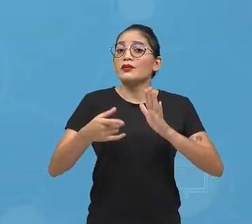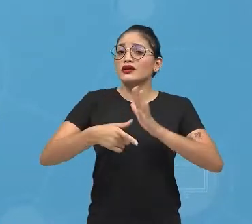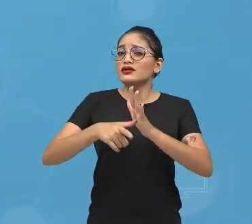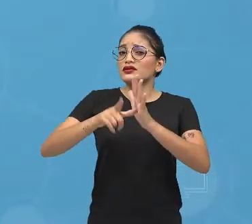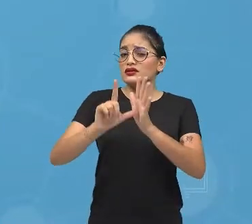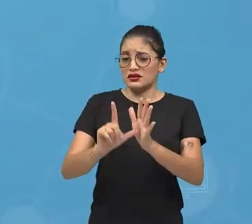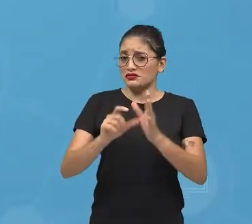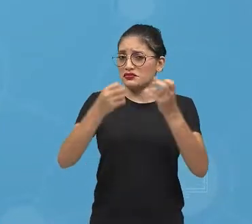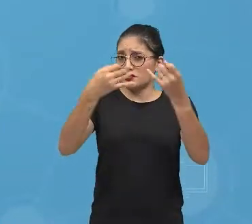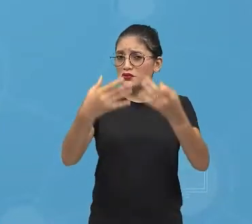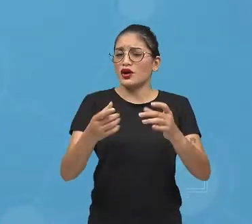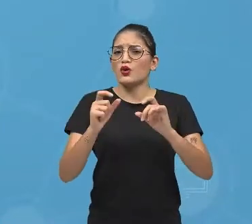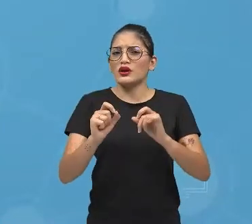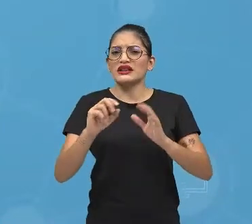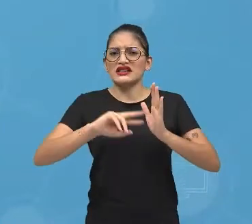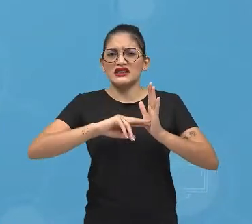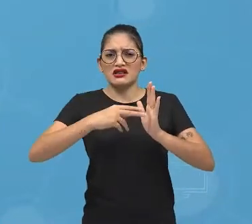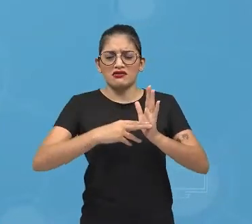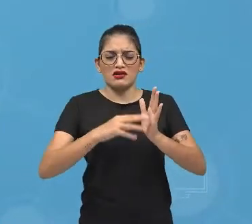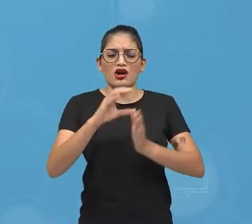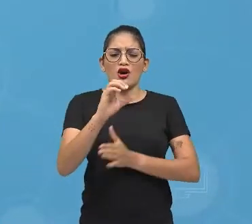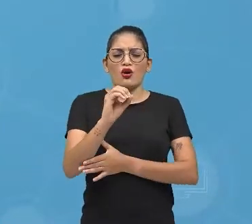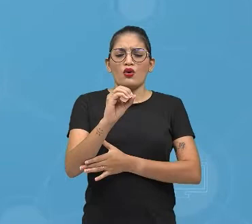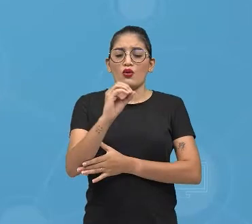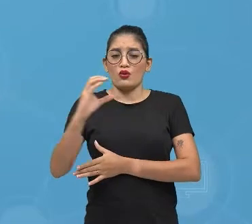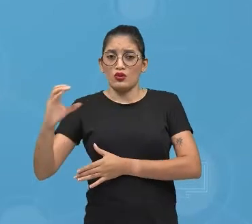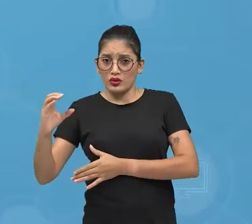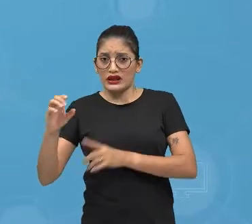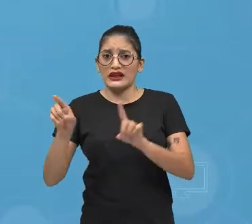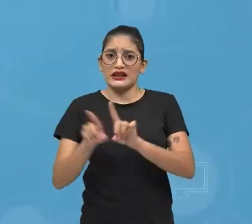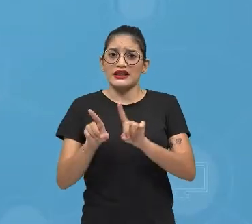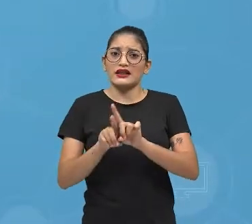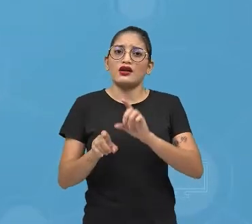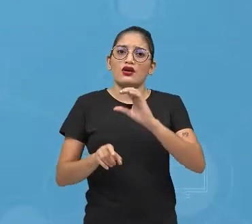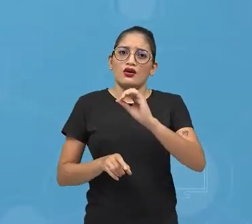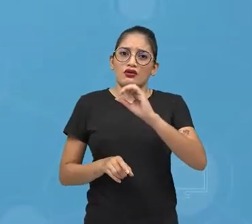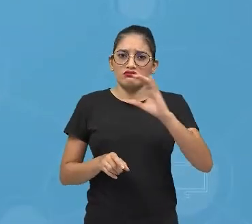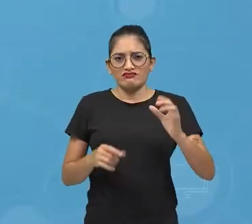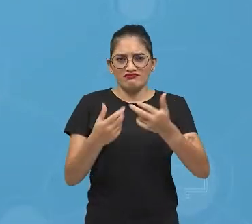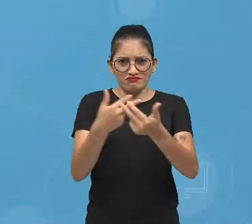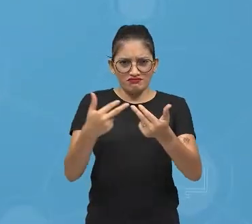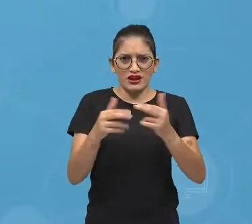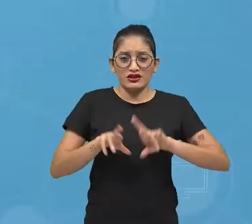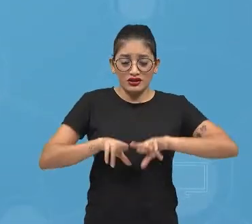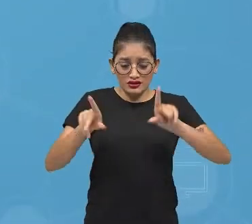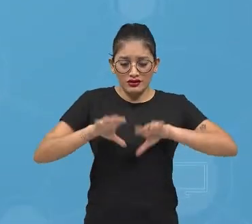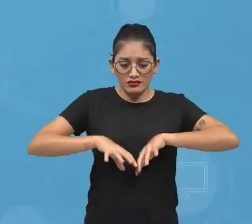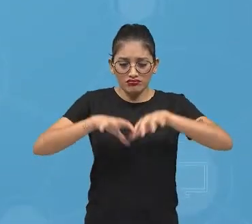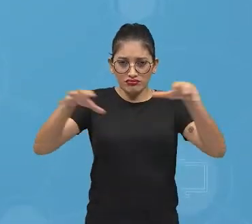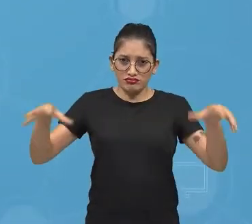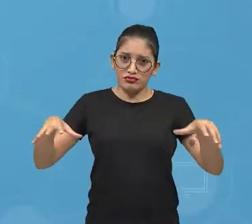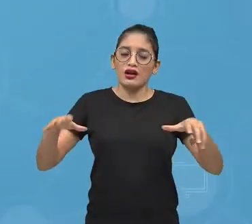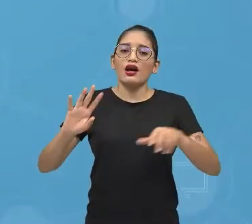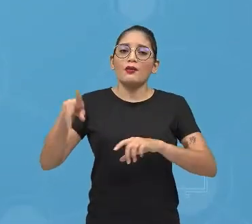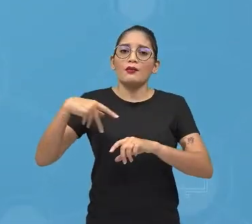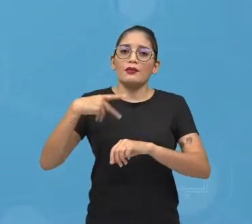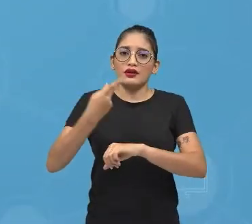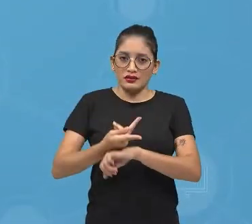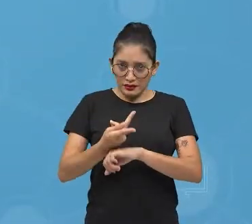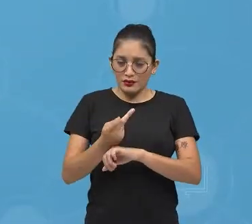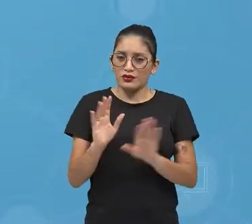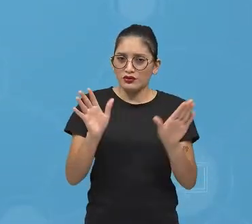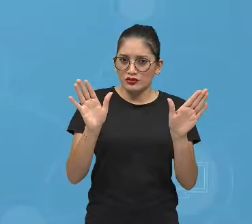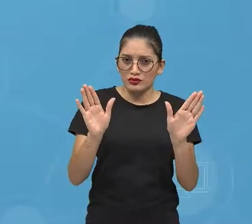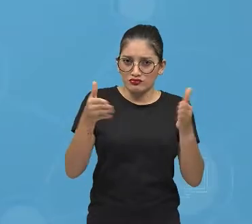o que é o Oriente e o Ocidente, as diferenças entre eles, para depois entrarmos na matriz